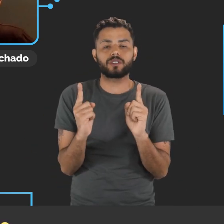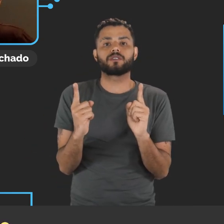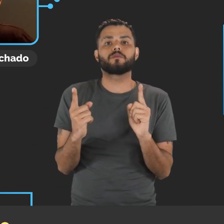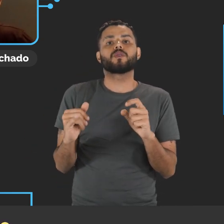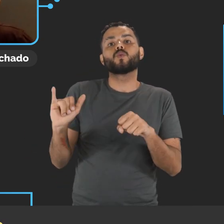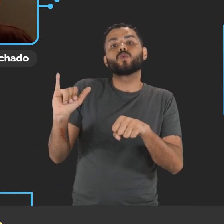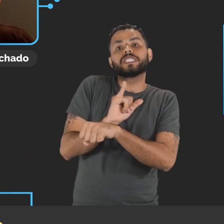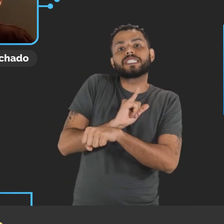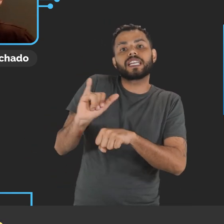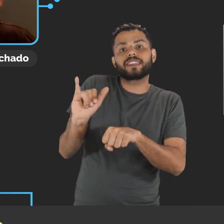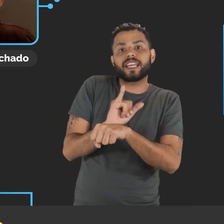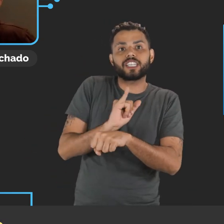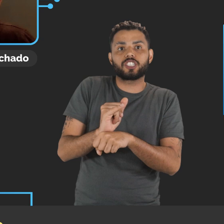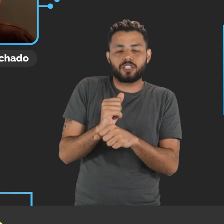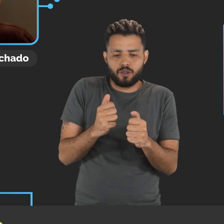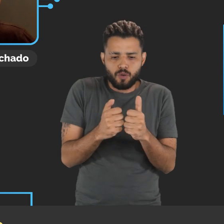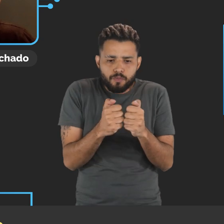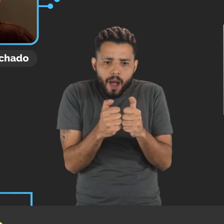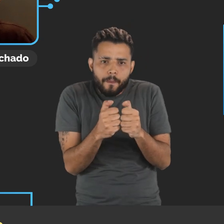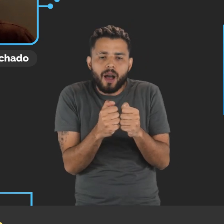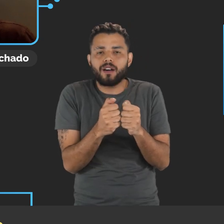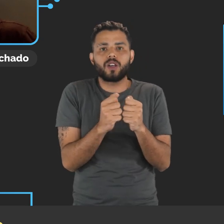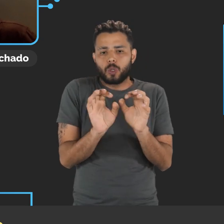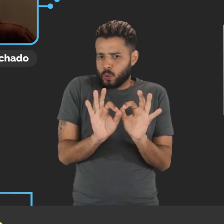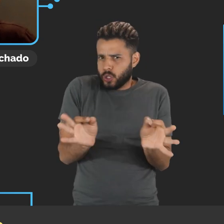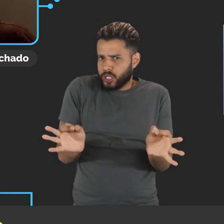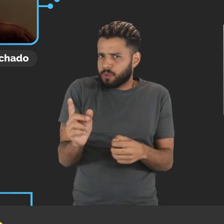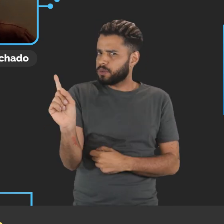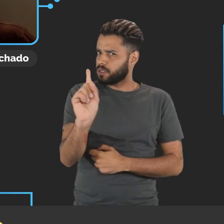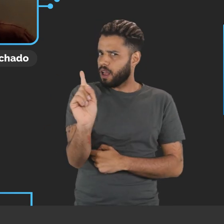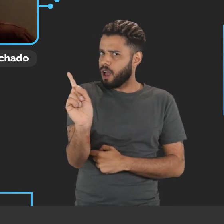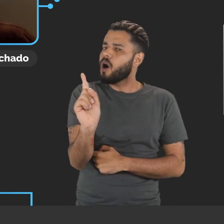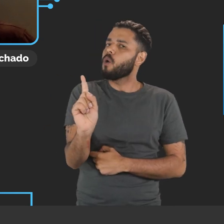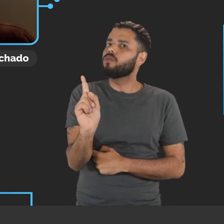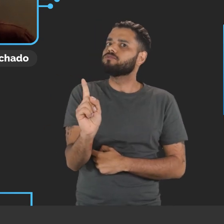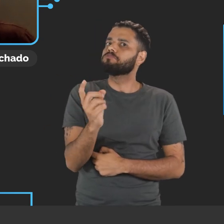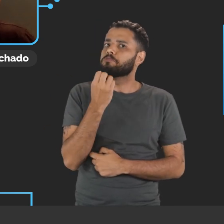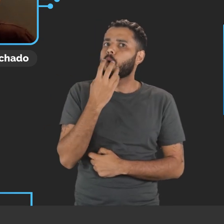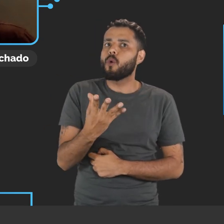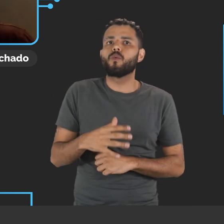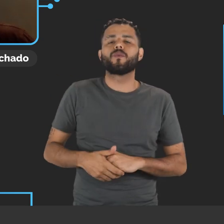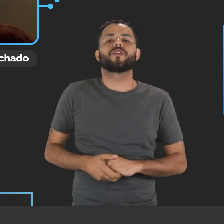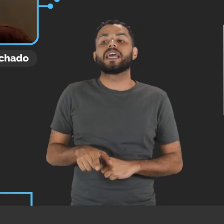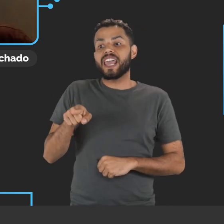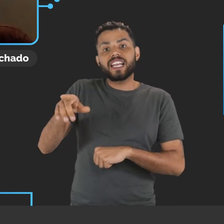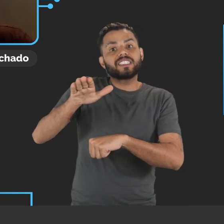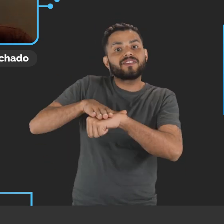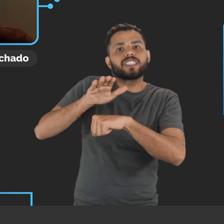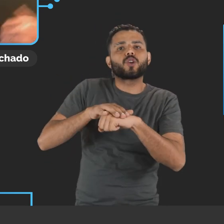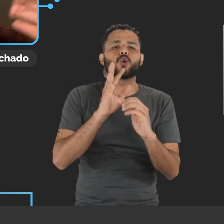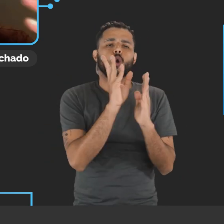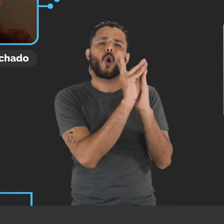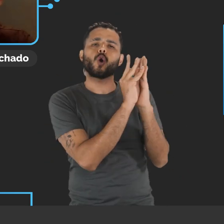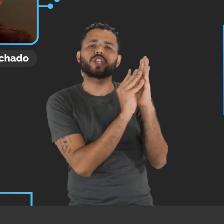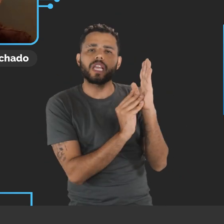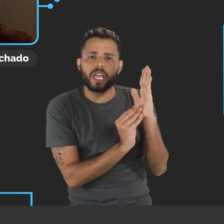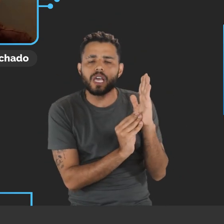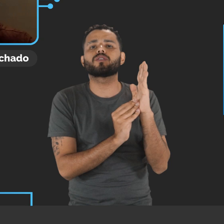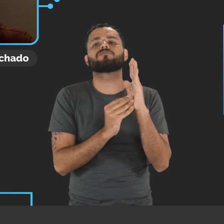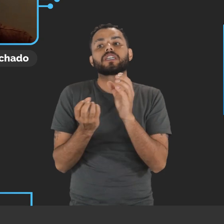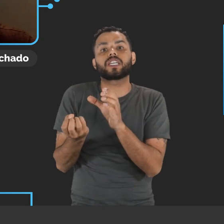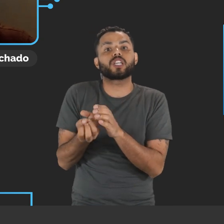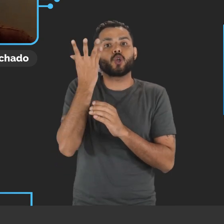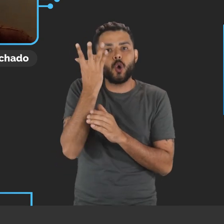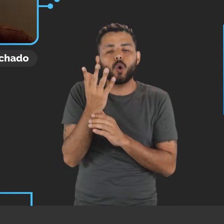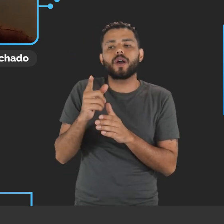uma técnica stop motion, que não é uma técnica tão simples de ser produzida, né? Isso envolveu criação do roteiro, isso